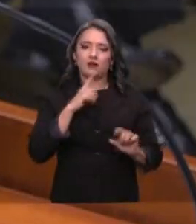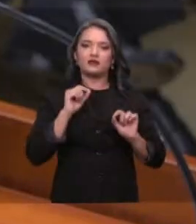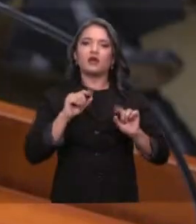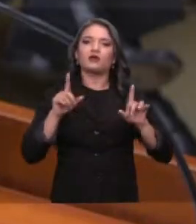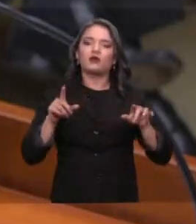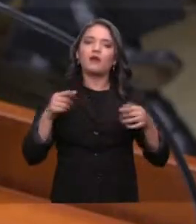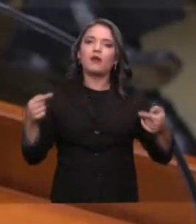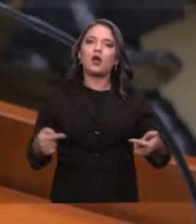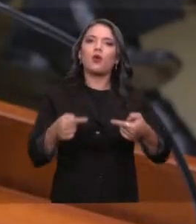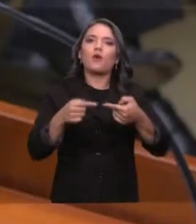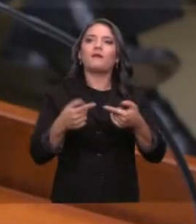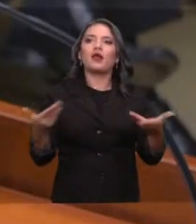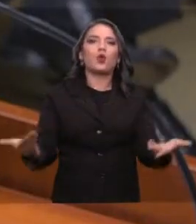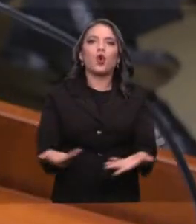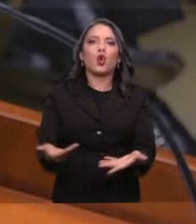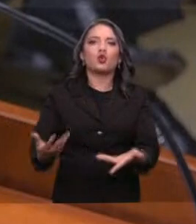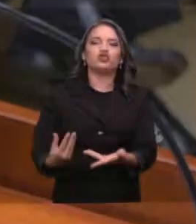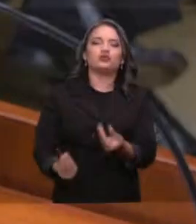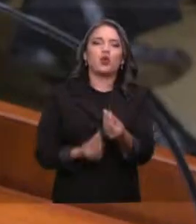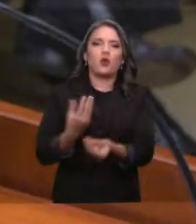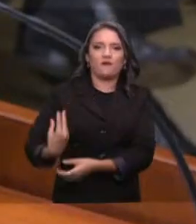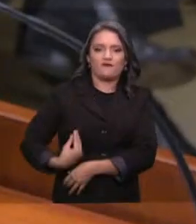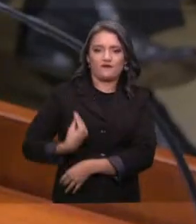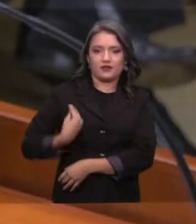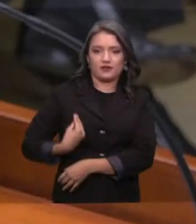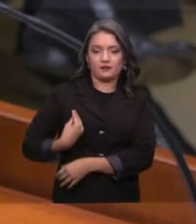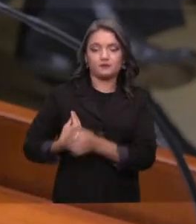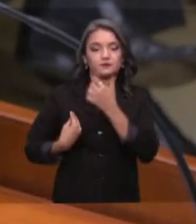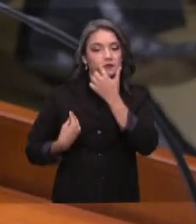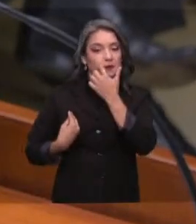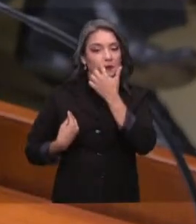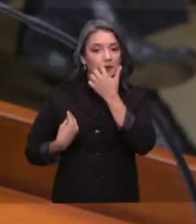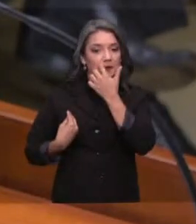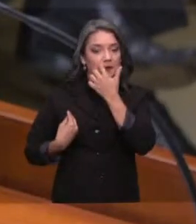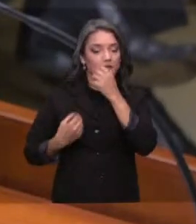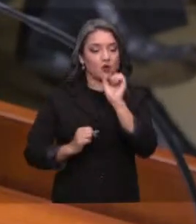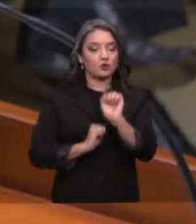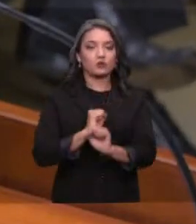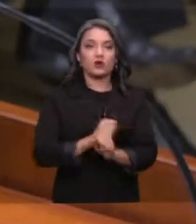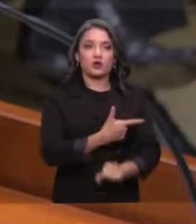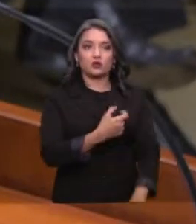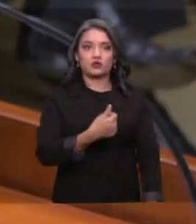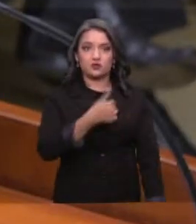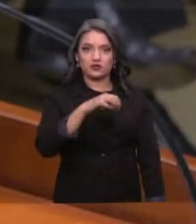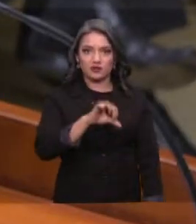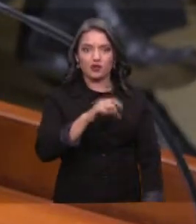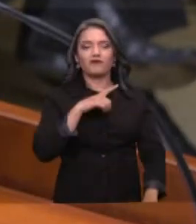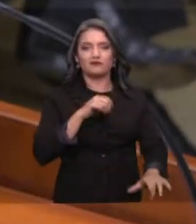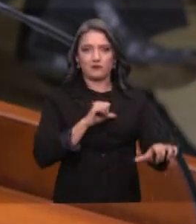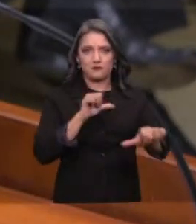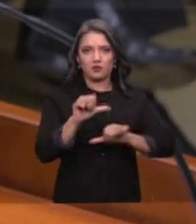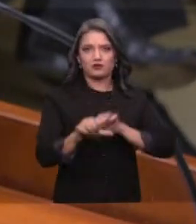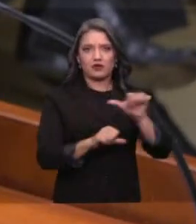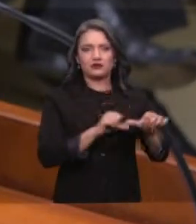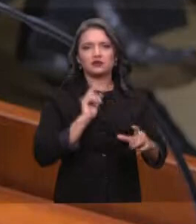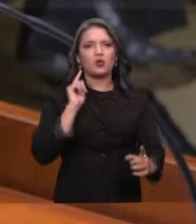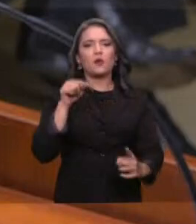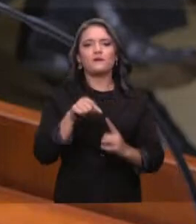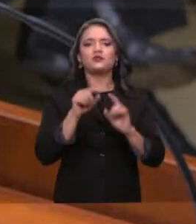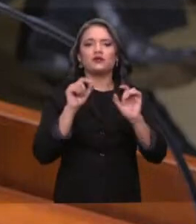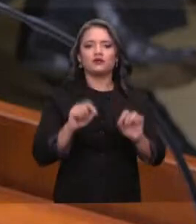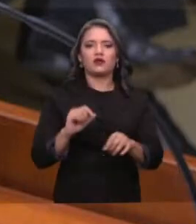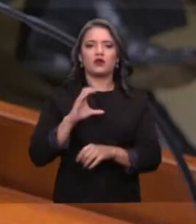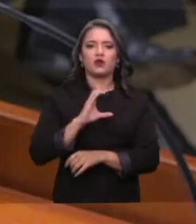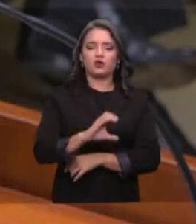compatível com o atual paradigma. Especificamente, a reforma de 2019 procura, então, permeabilizar o Código